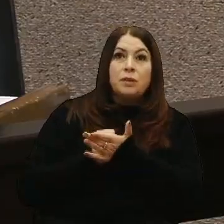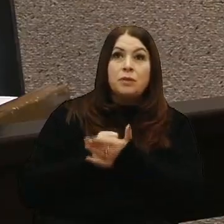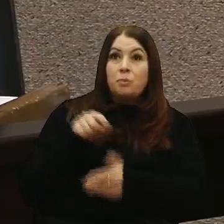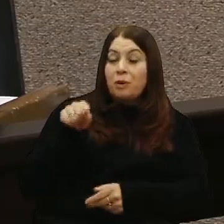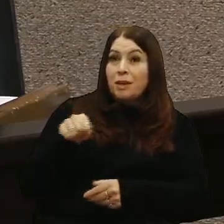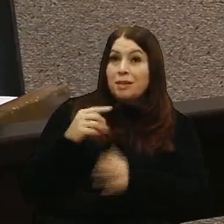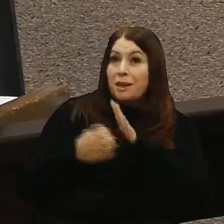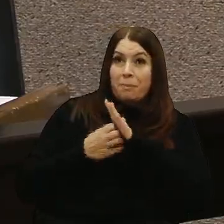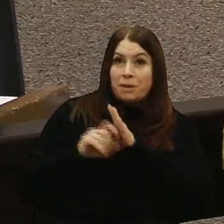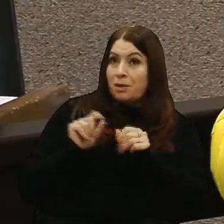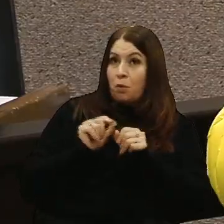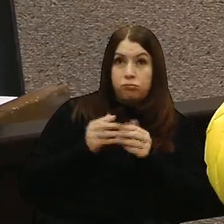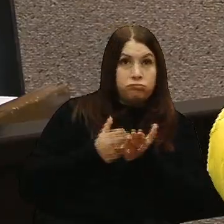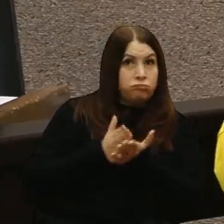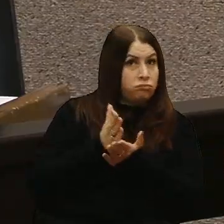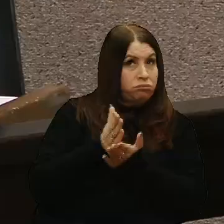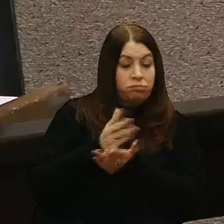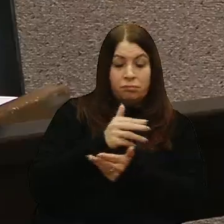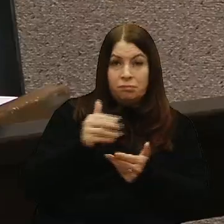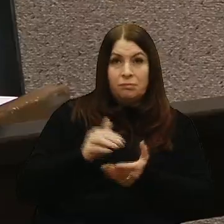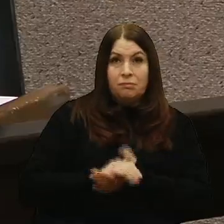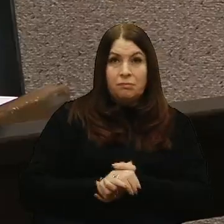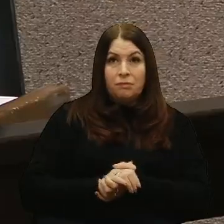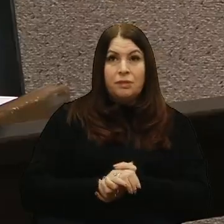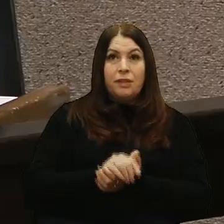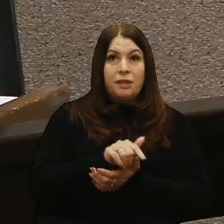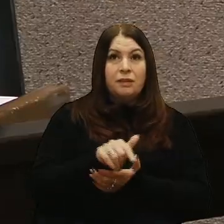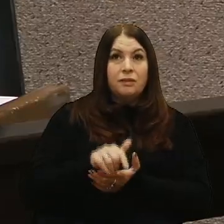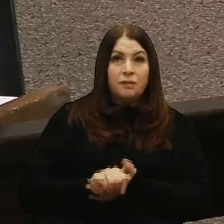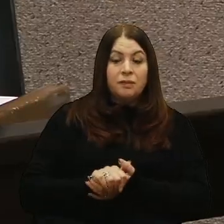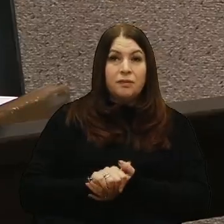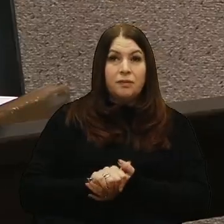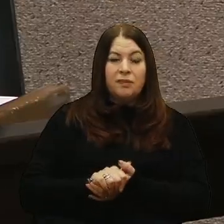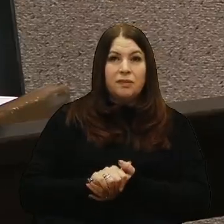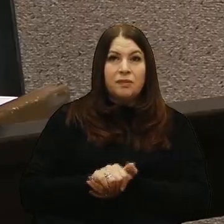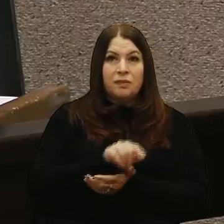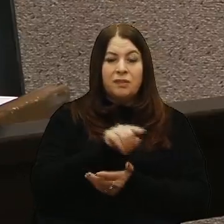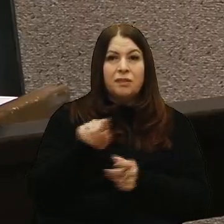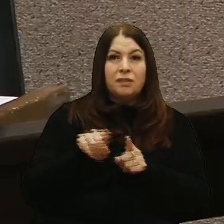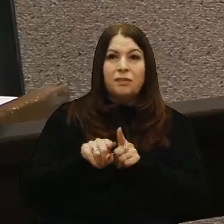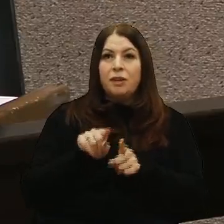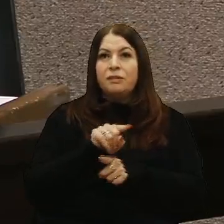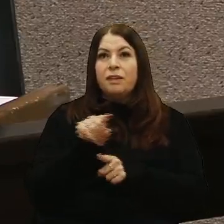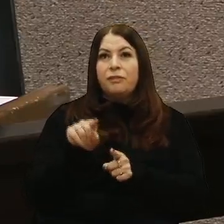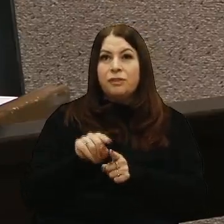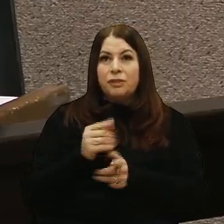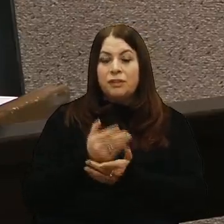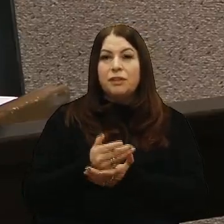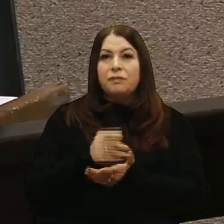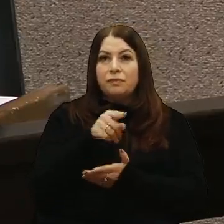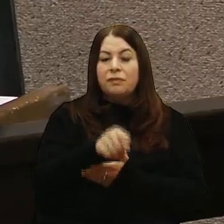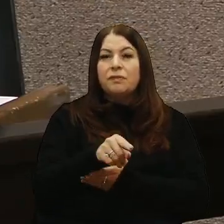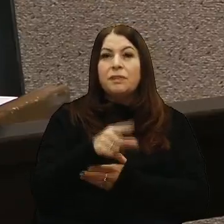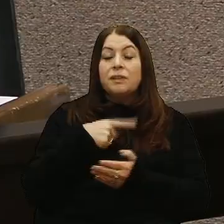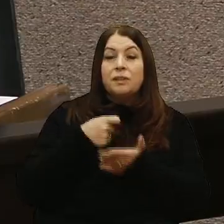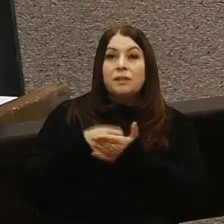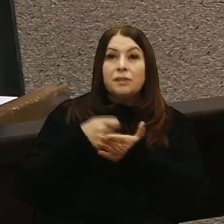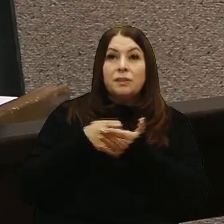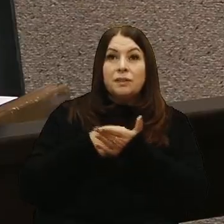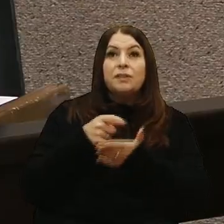não cumpre muita das questões desse contrato com o município de Caxias do Sul. E a gente está